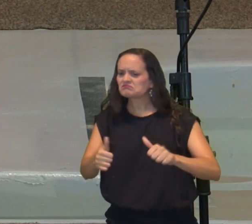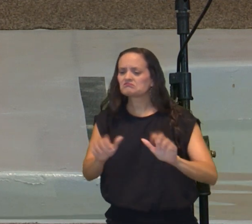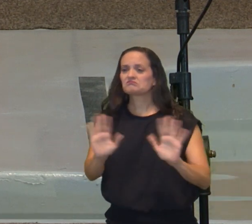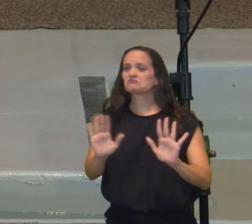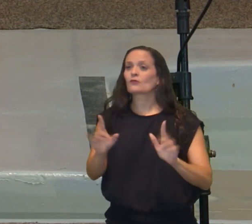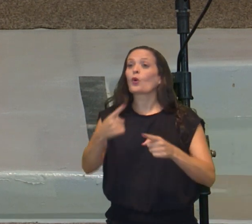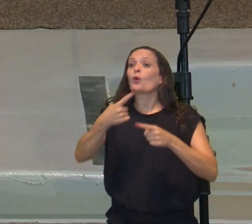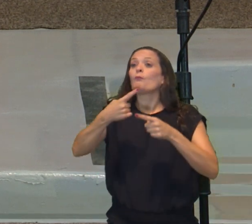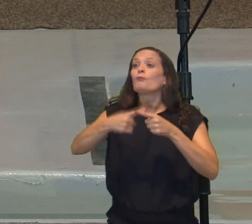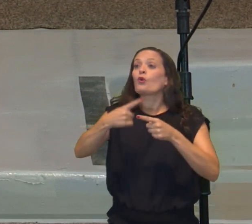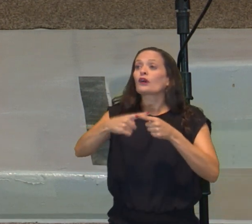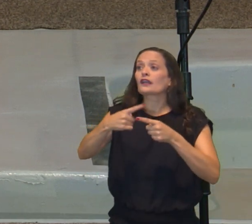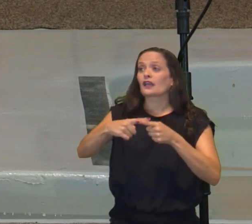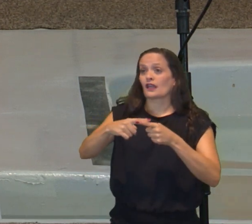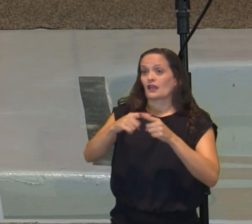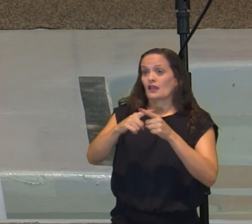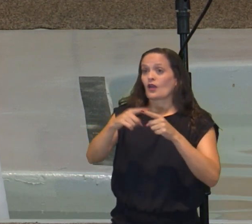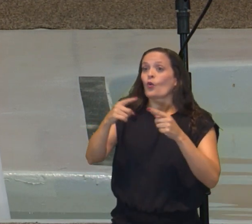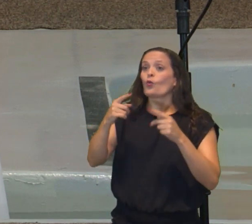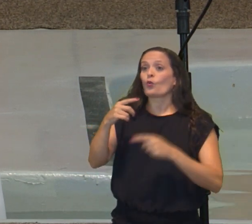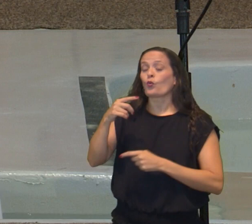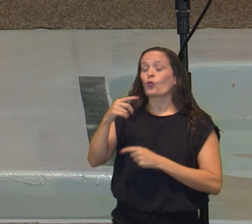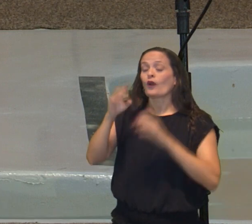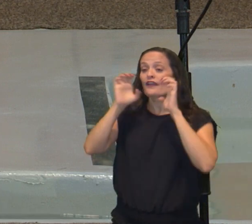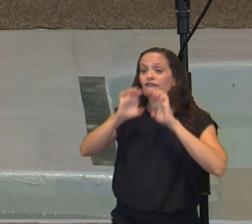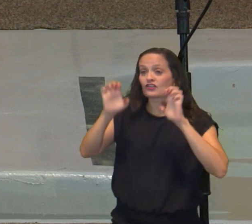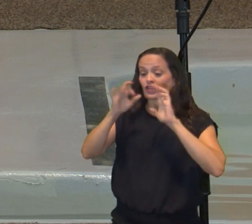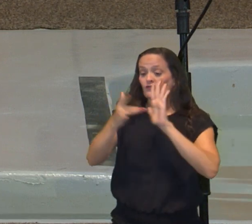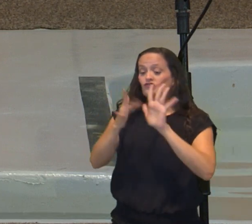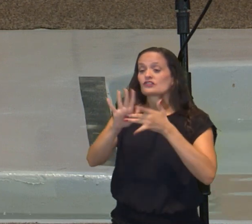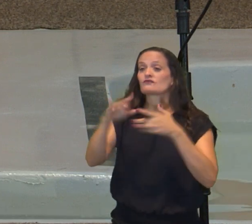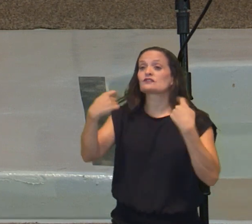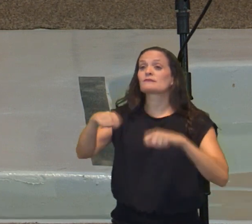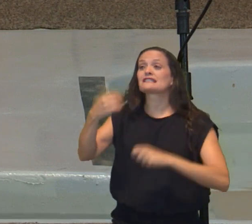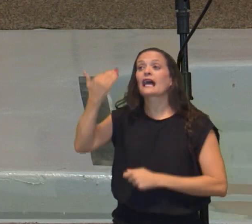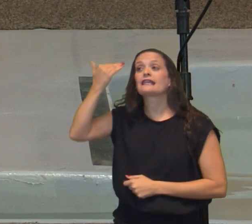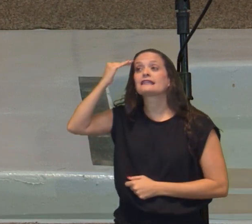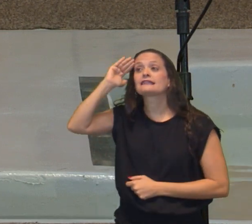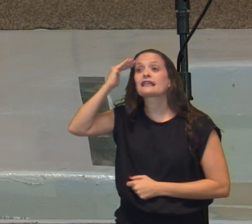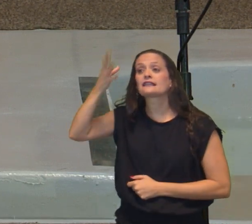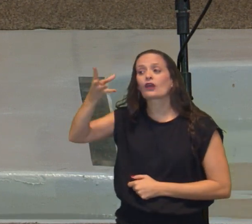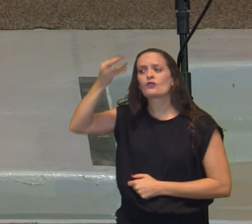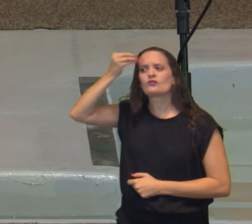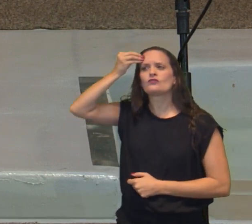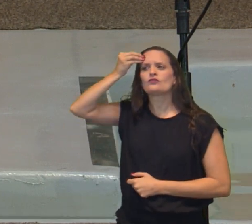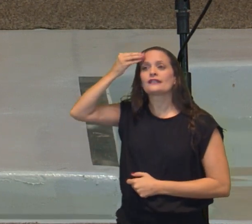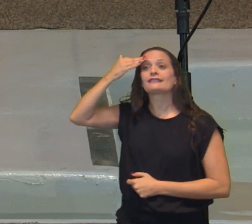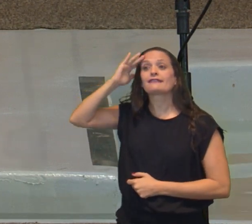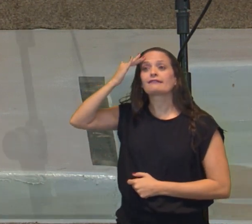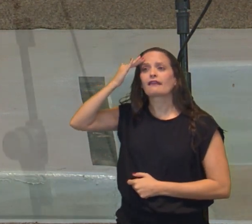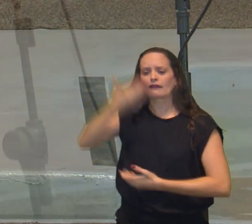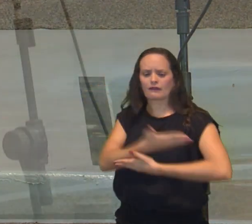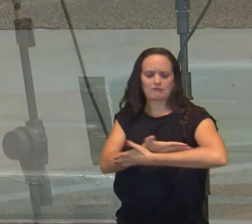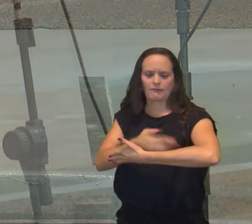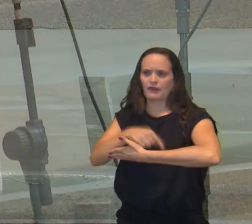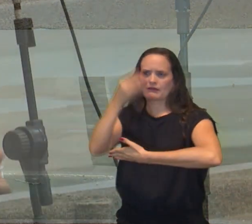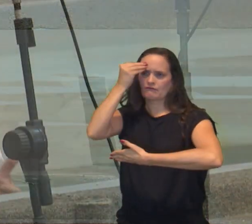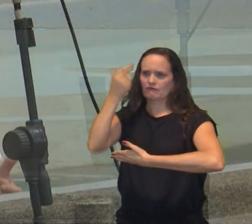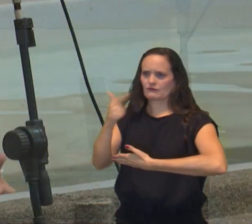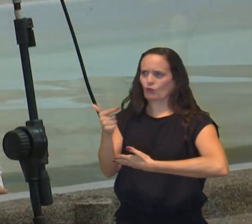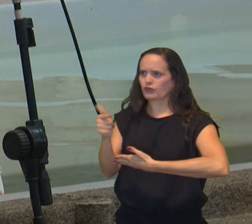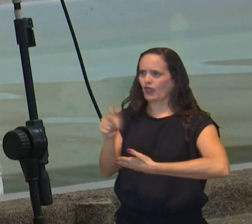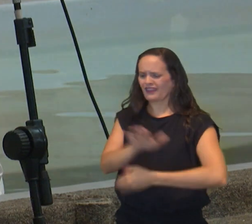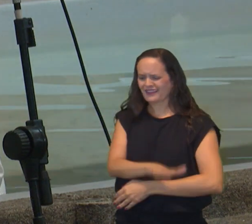ele precisa ser crido. É uma atitude intelectual, racional, mas também é uma atitude